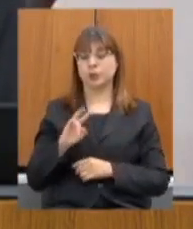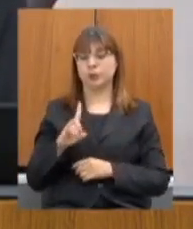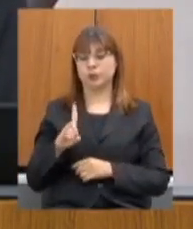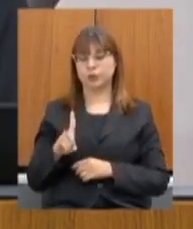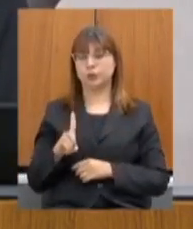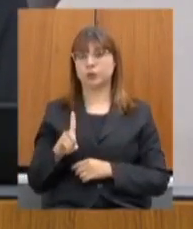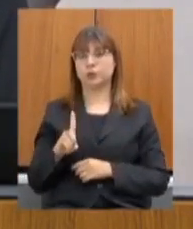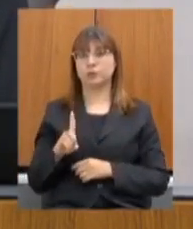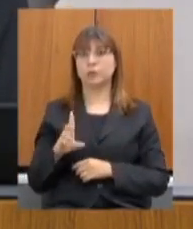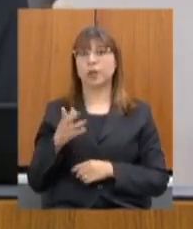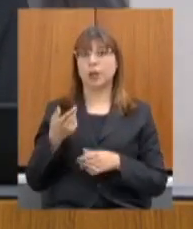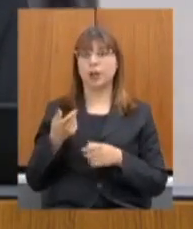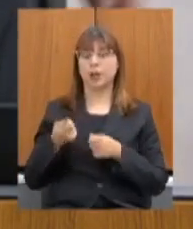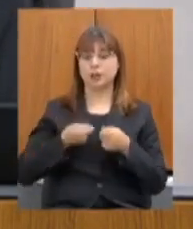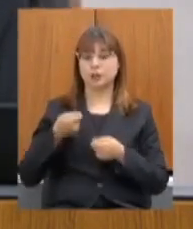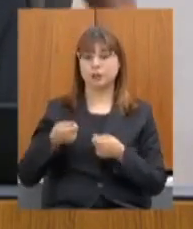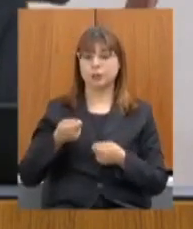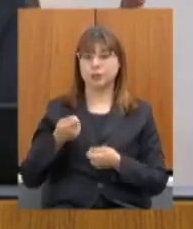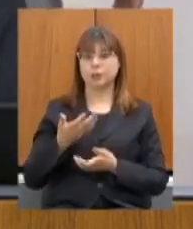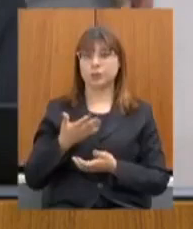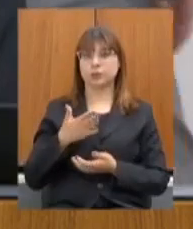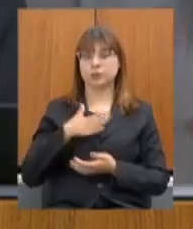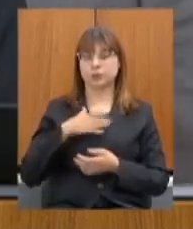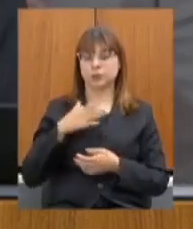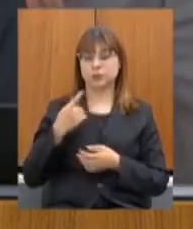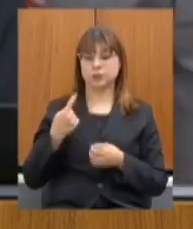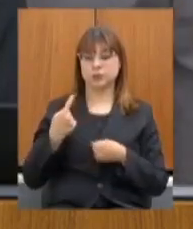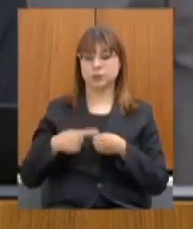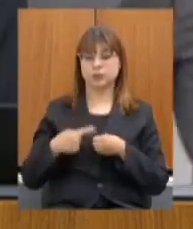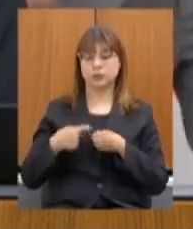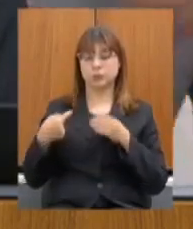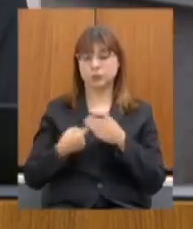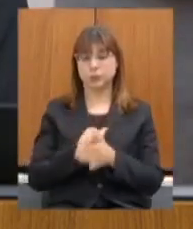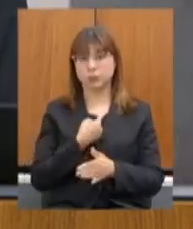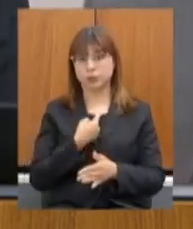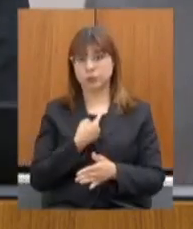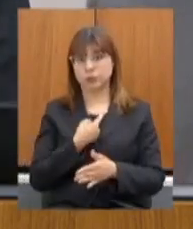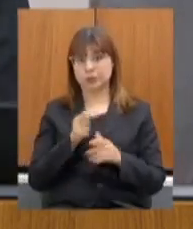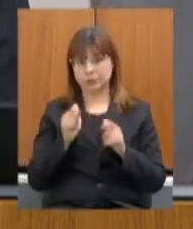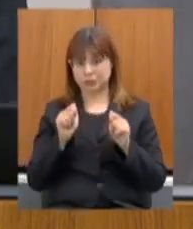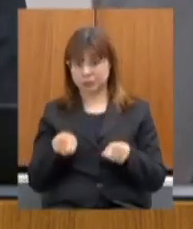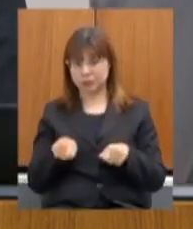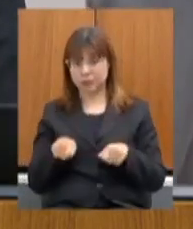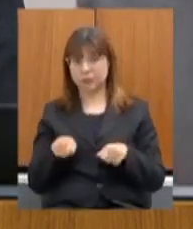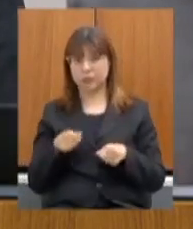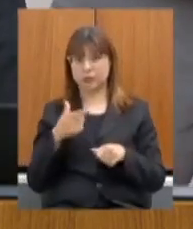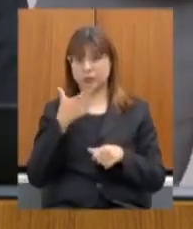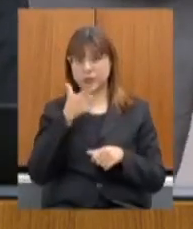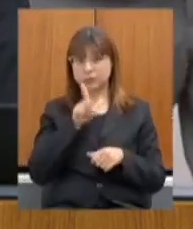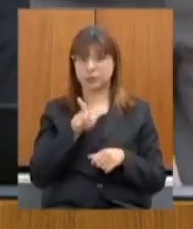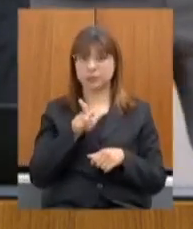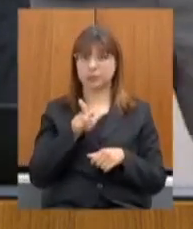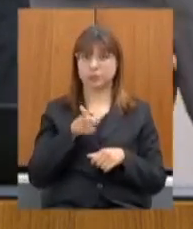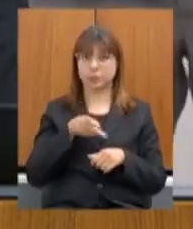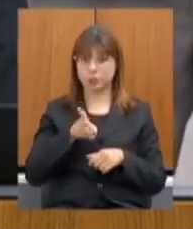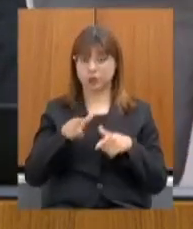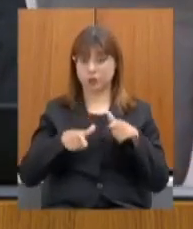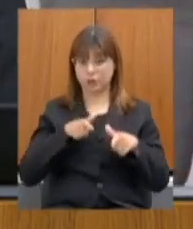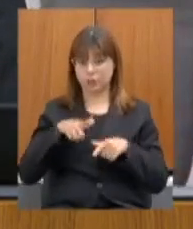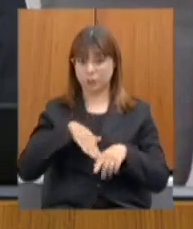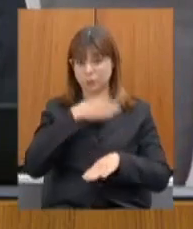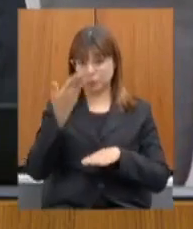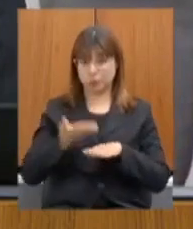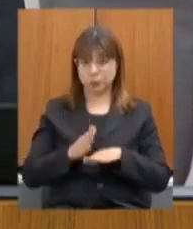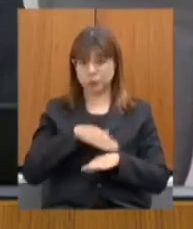do administrador da minha cidade, perguntando se tem espaço ainda para dar plantões, porque estamos